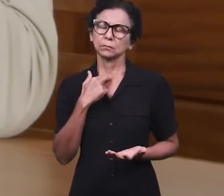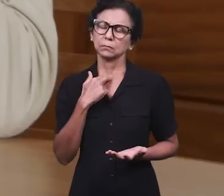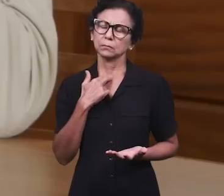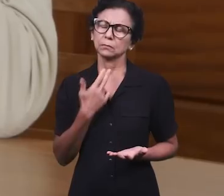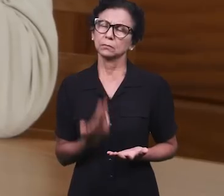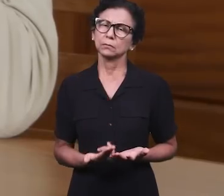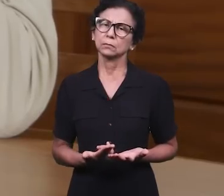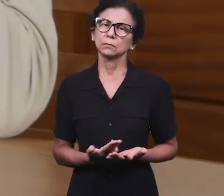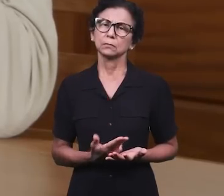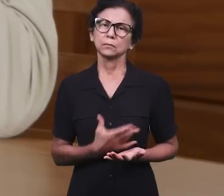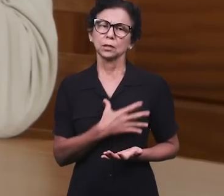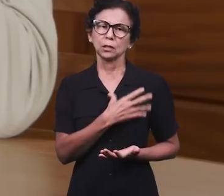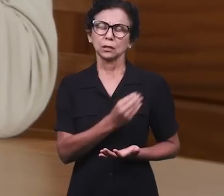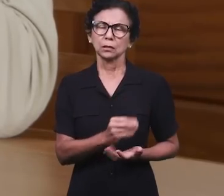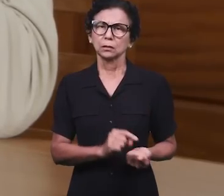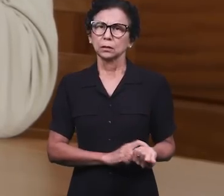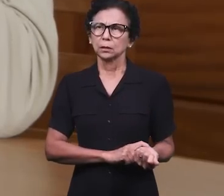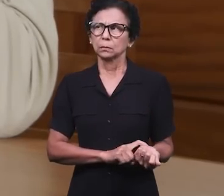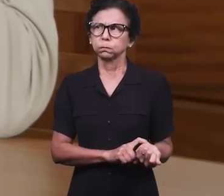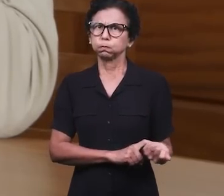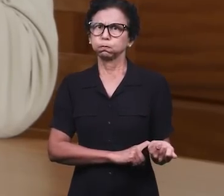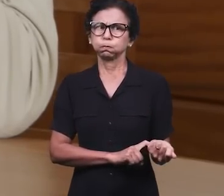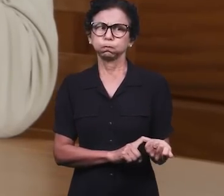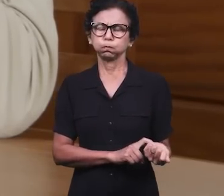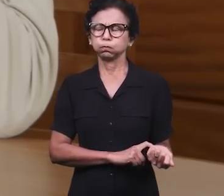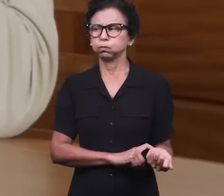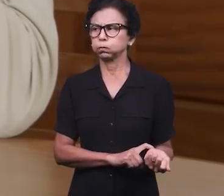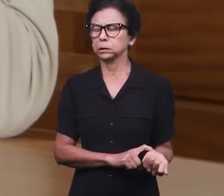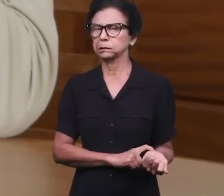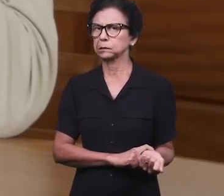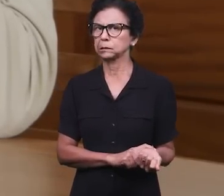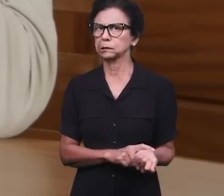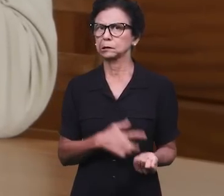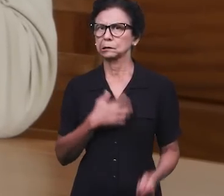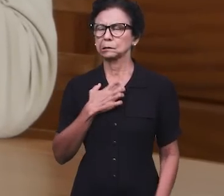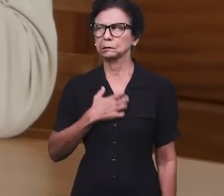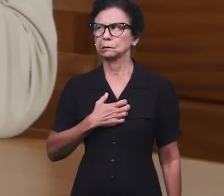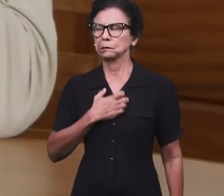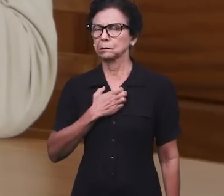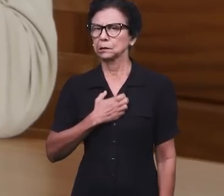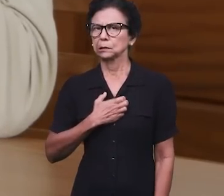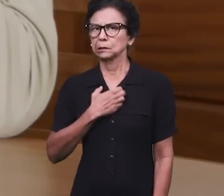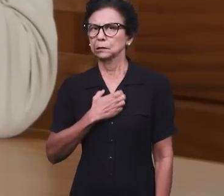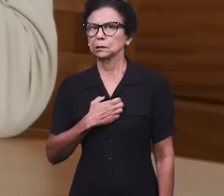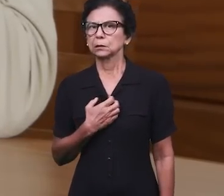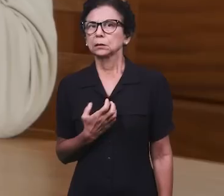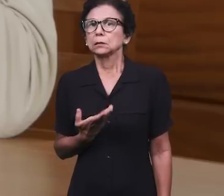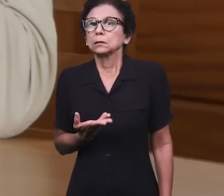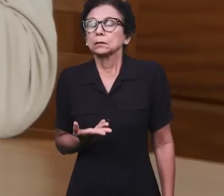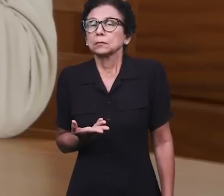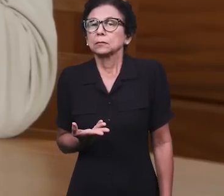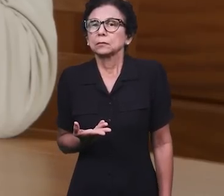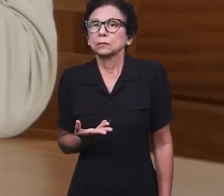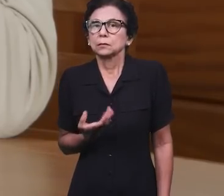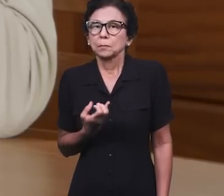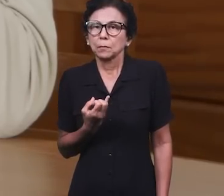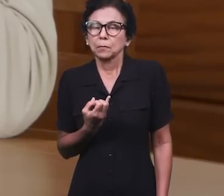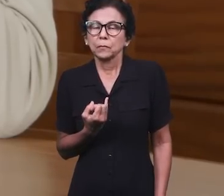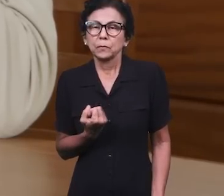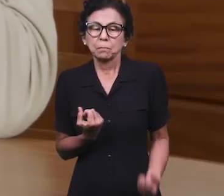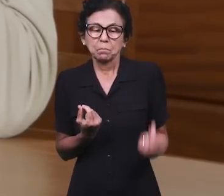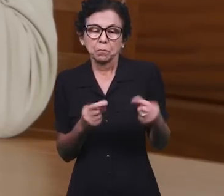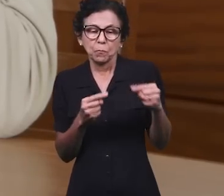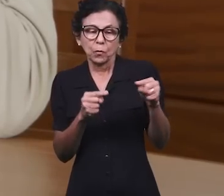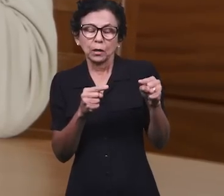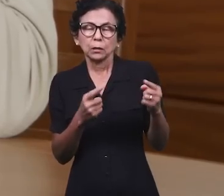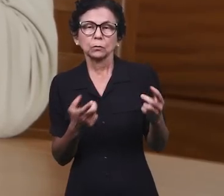ridicularizando o filho. Para que fazer isso? Aí o filho vai ficando irado com aquele negócio ali, vai ficando assim, com raiva, e